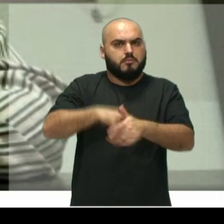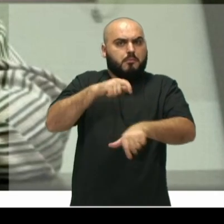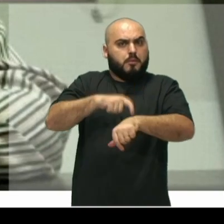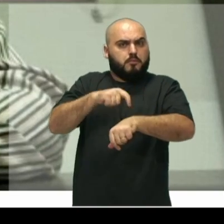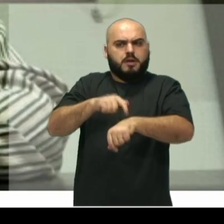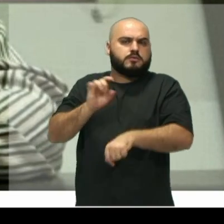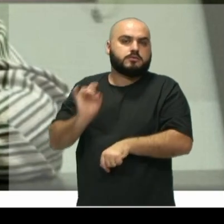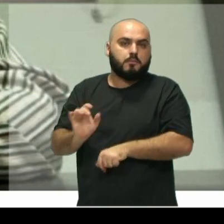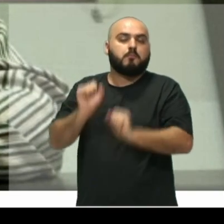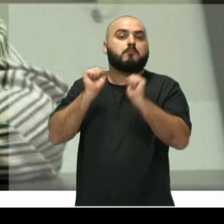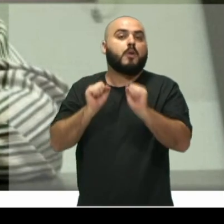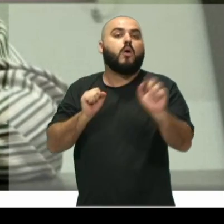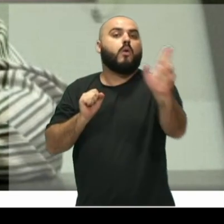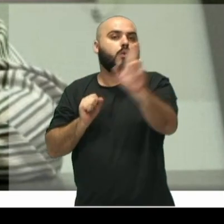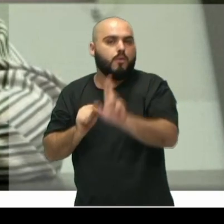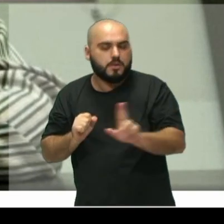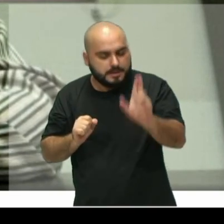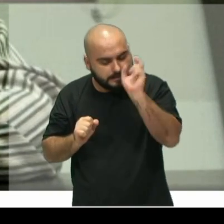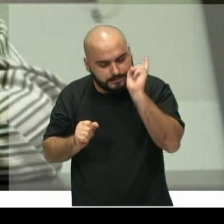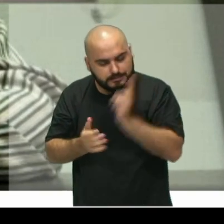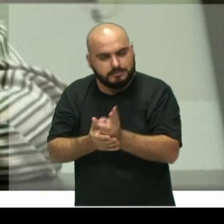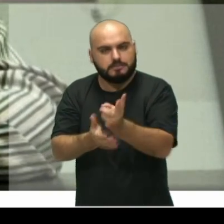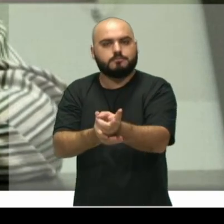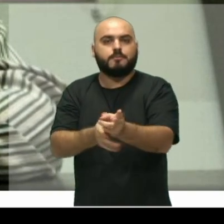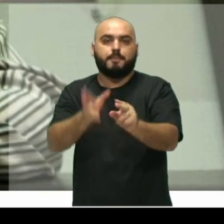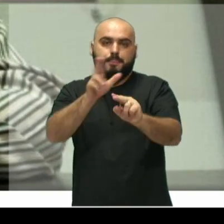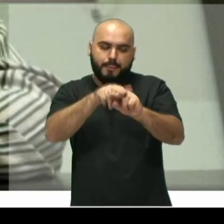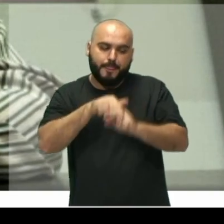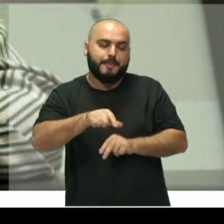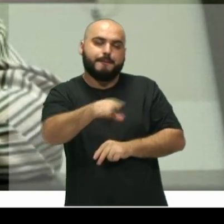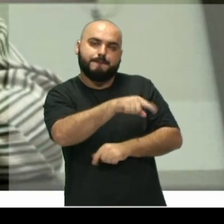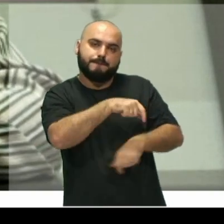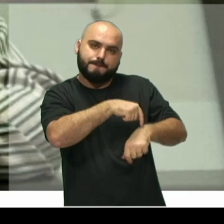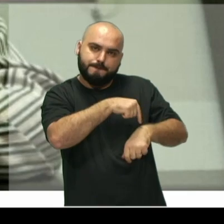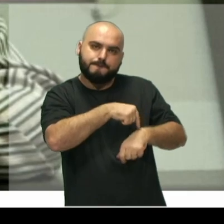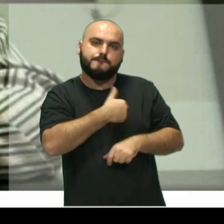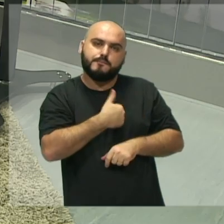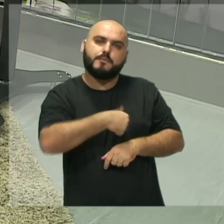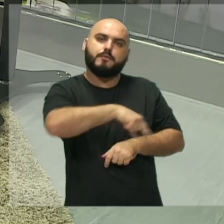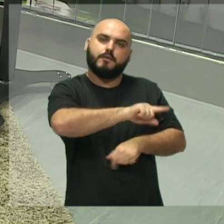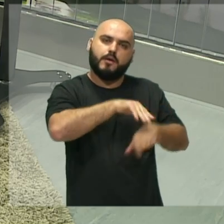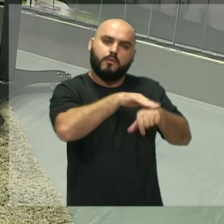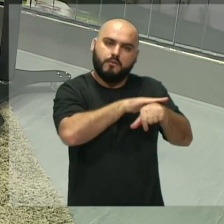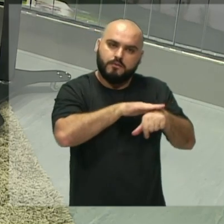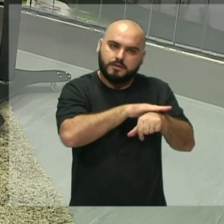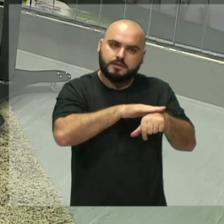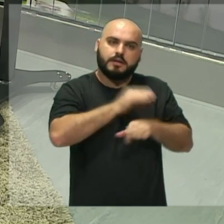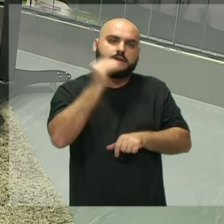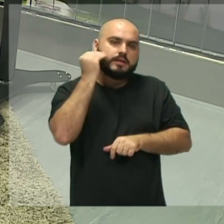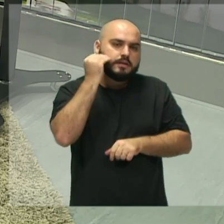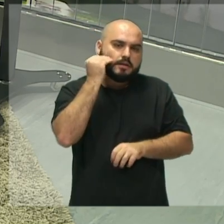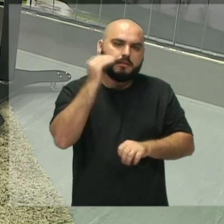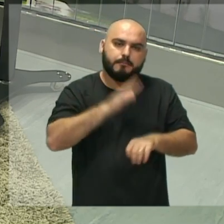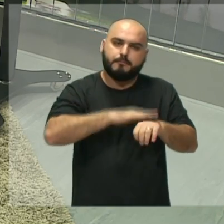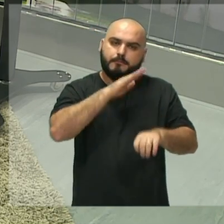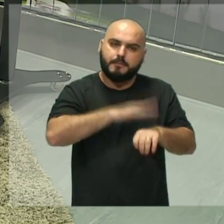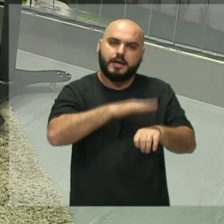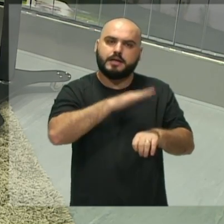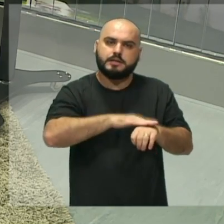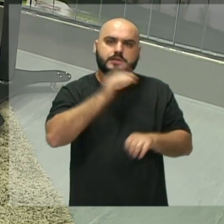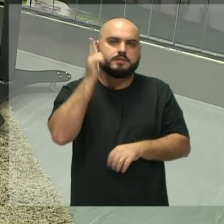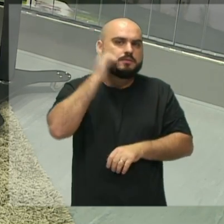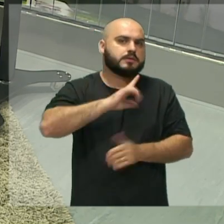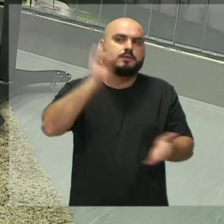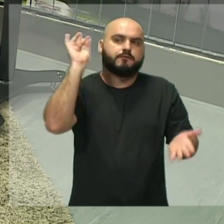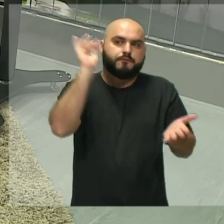também possam se utilizar. E esse debate nós vamos travando, estamos conversando, e vamos lutar muito para que isso possa se tornar uma realidade aqui no